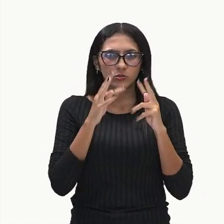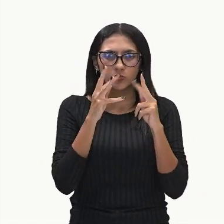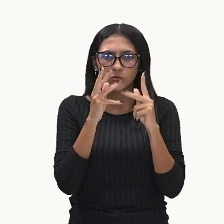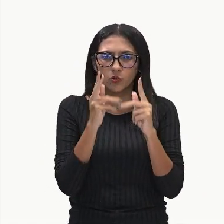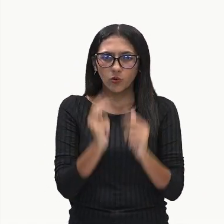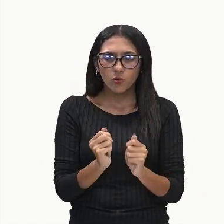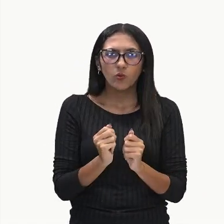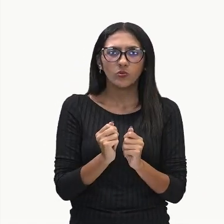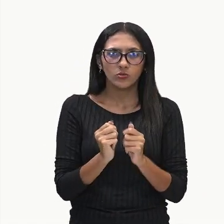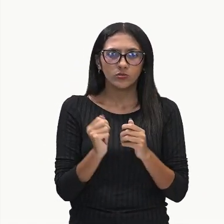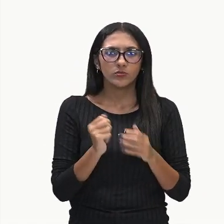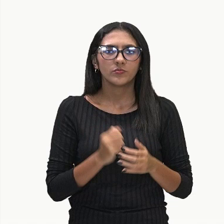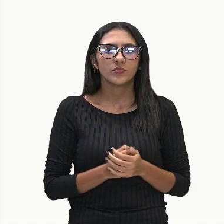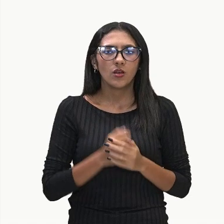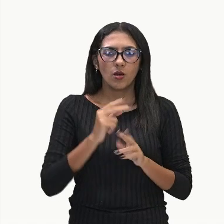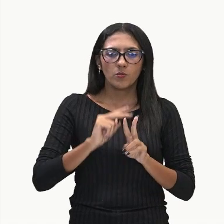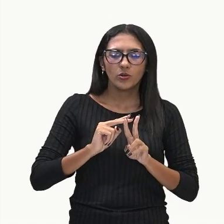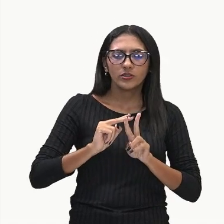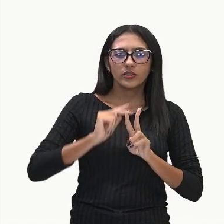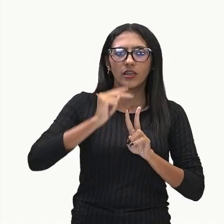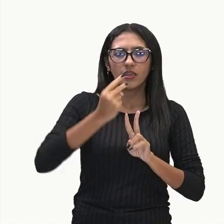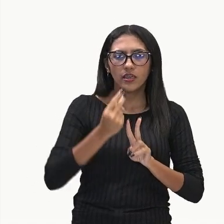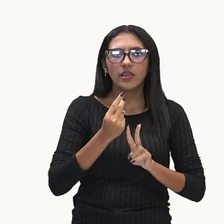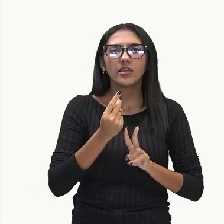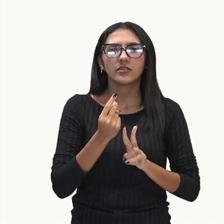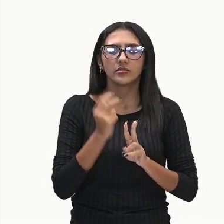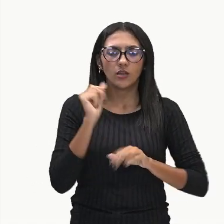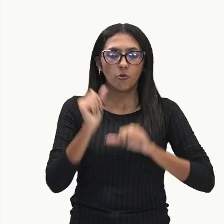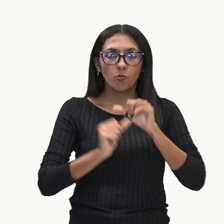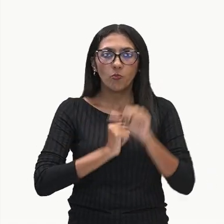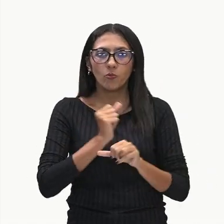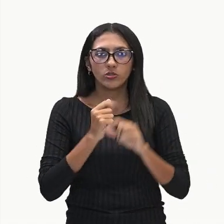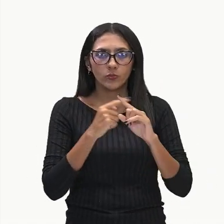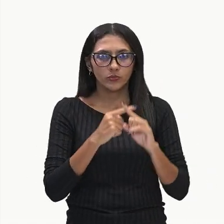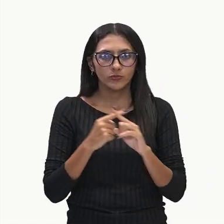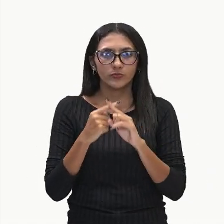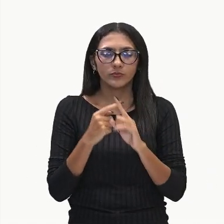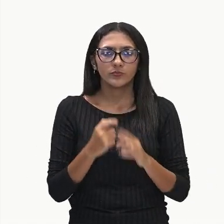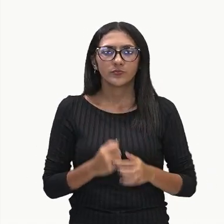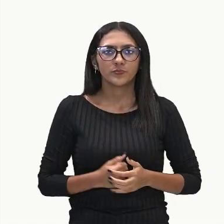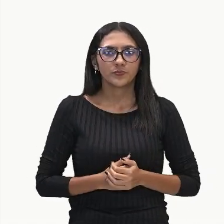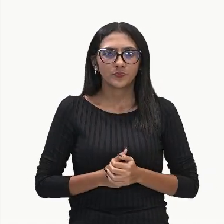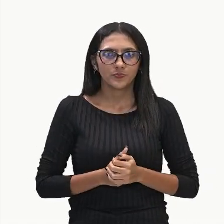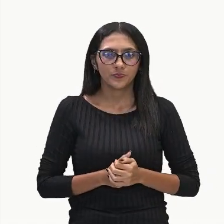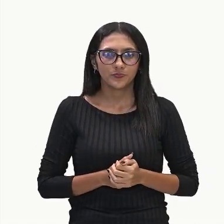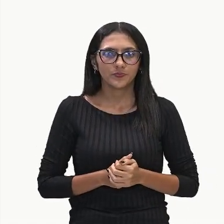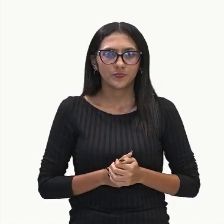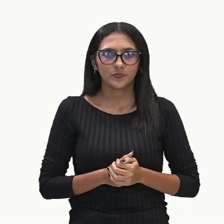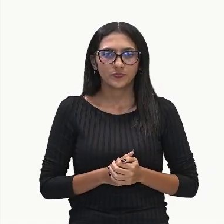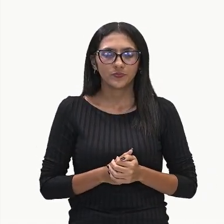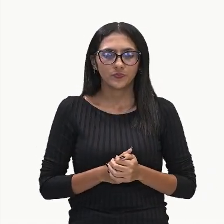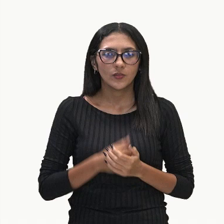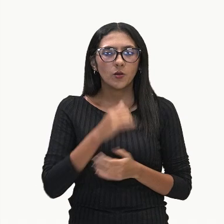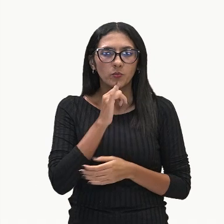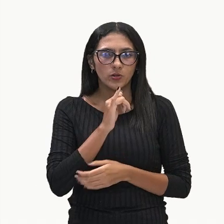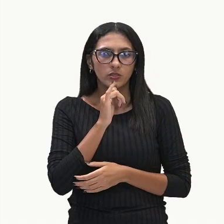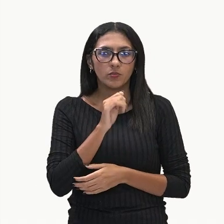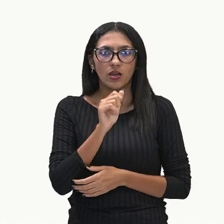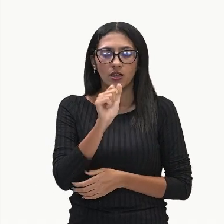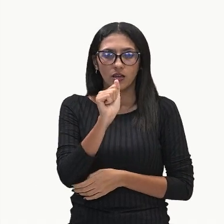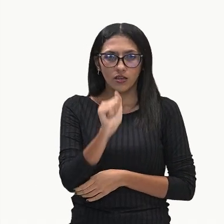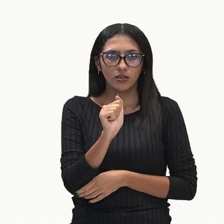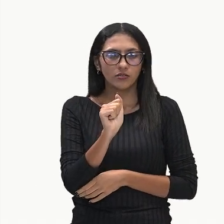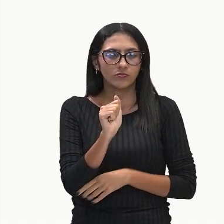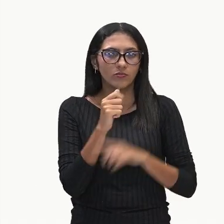pegando potência e transformando ali em multiplicação. Então, como ficaria? Ax ao quadrado, você pode escrever como